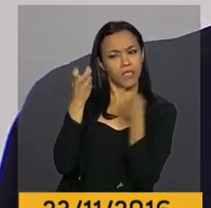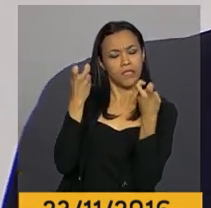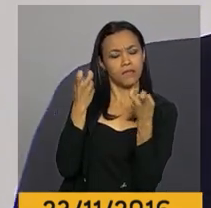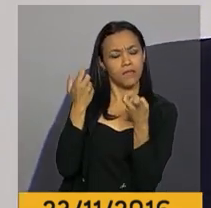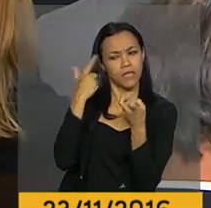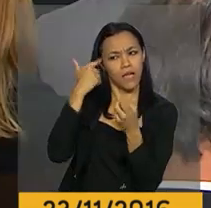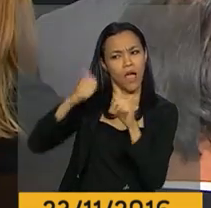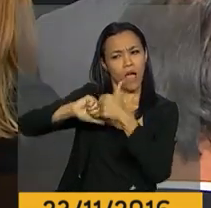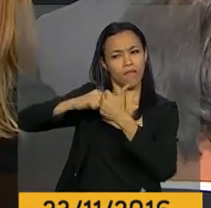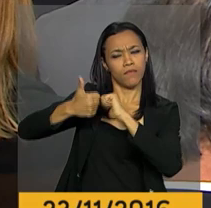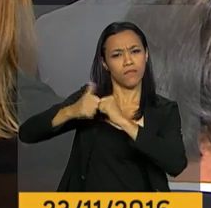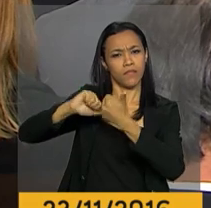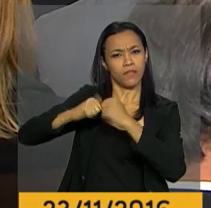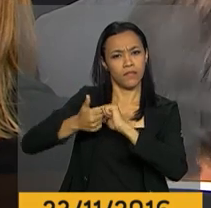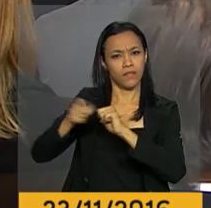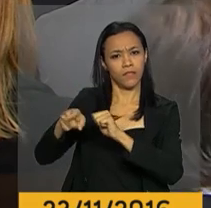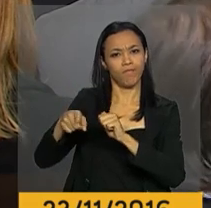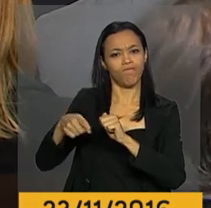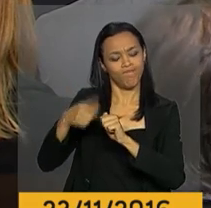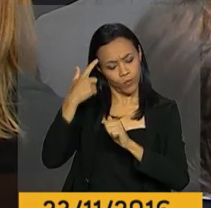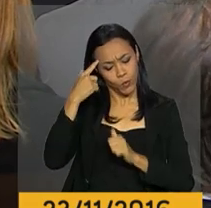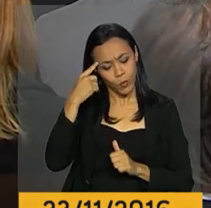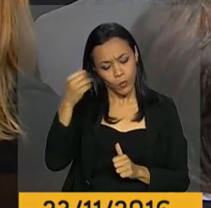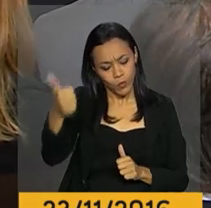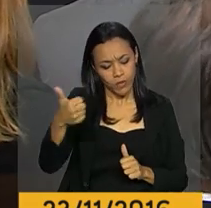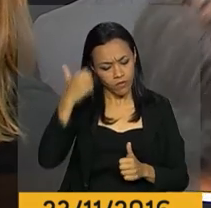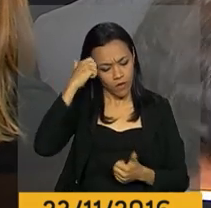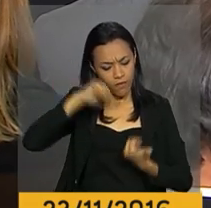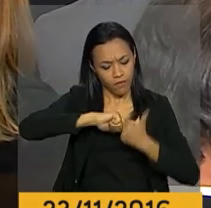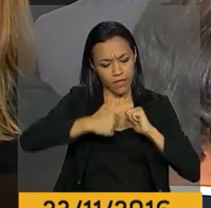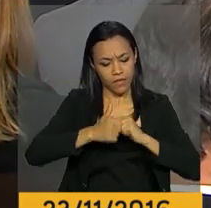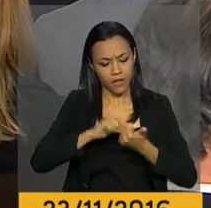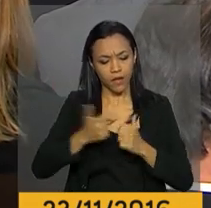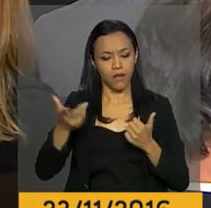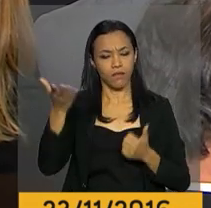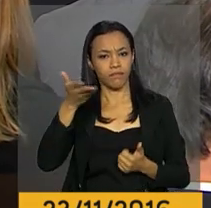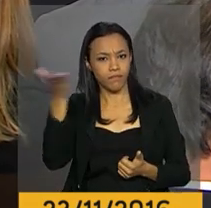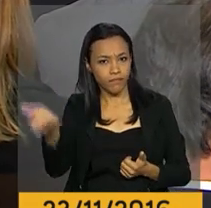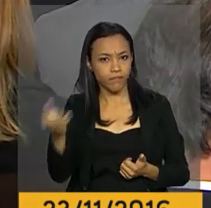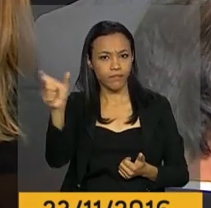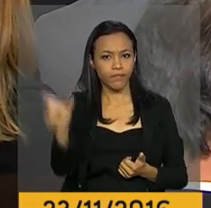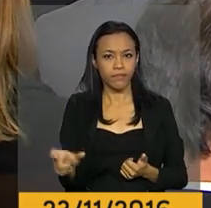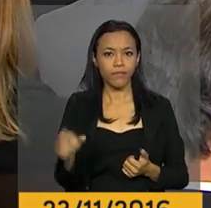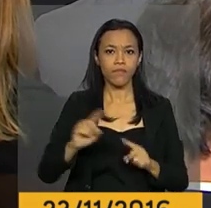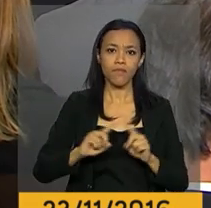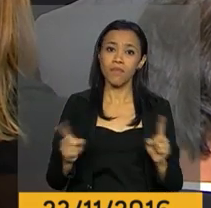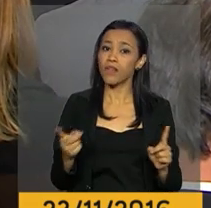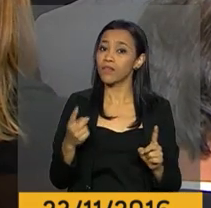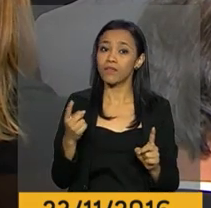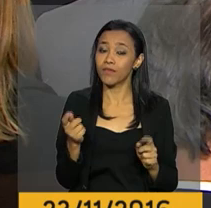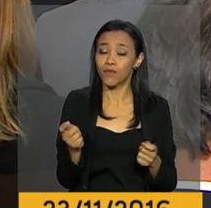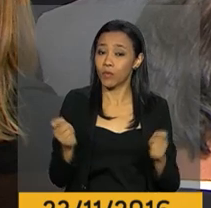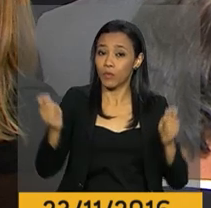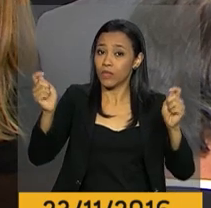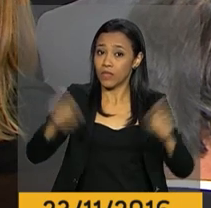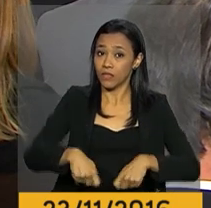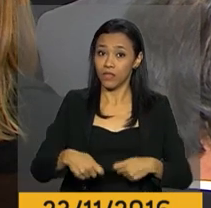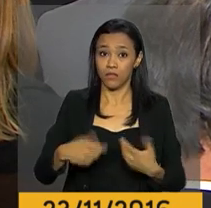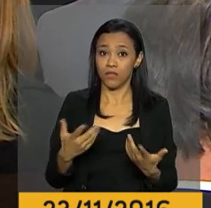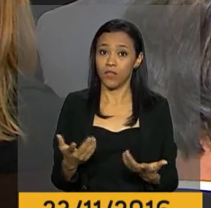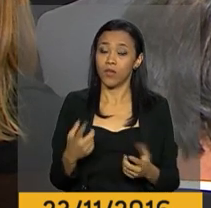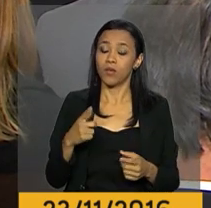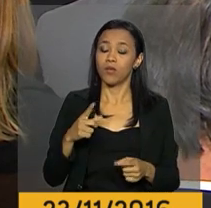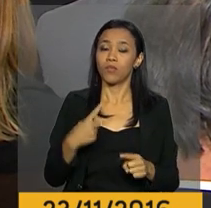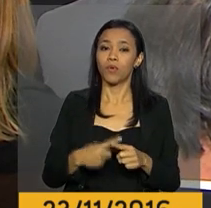fiz mediante revisão desse ato mas esta altura não foi possível levá lo porque